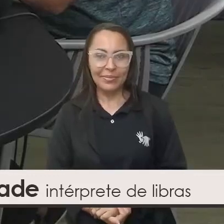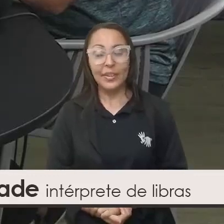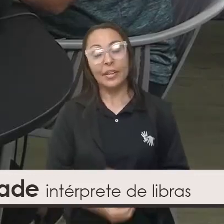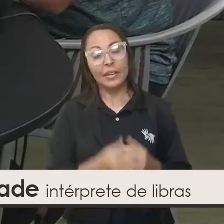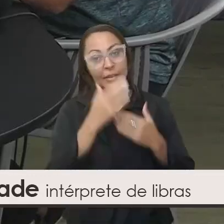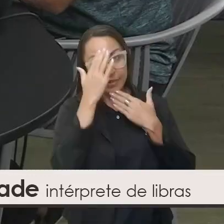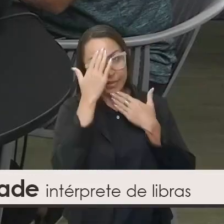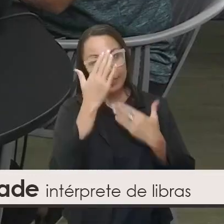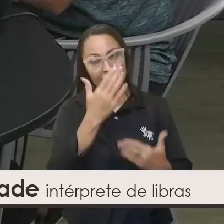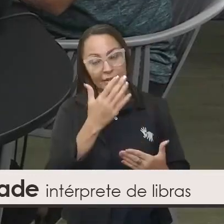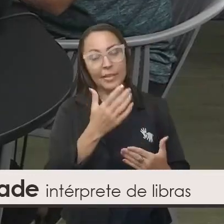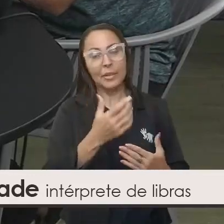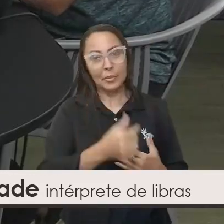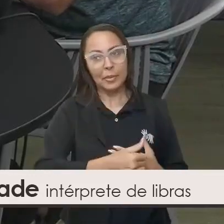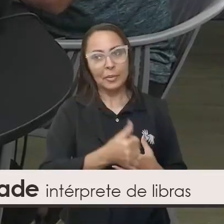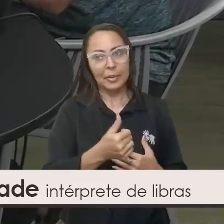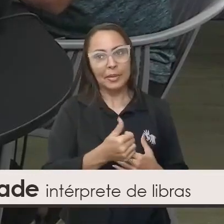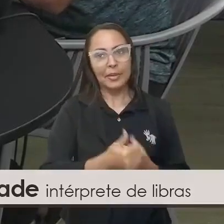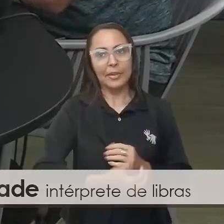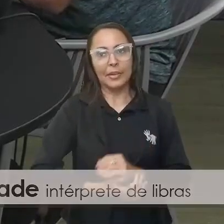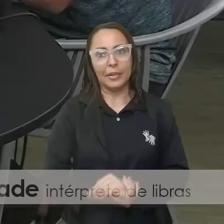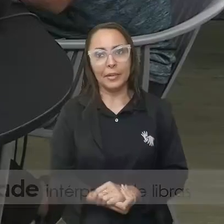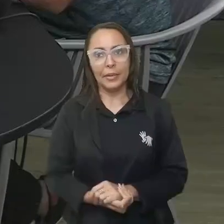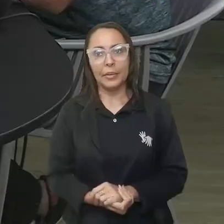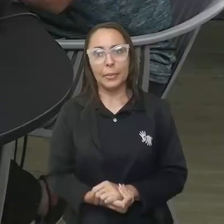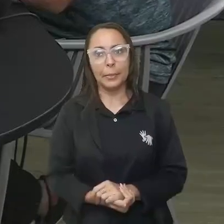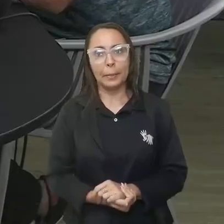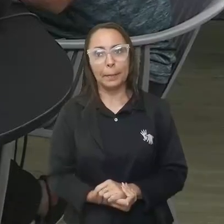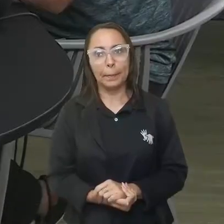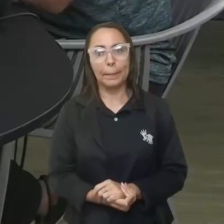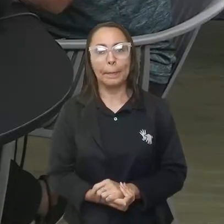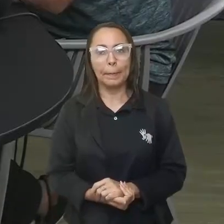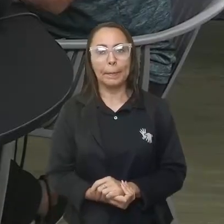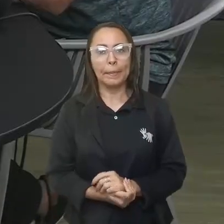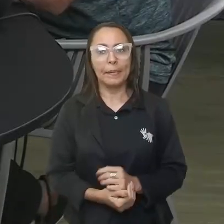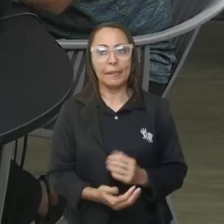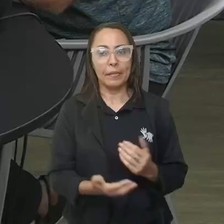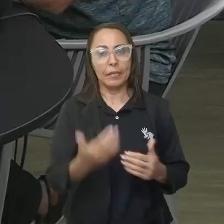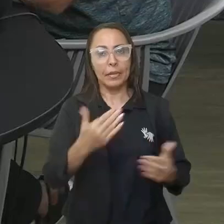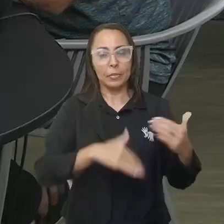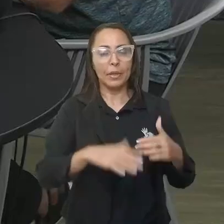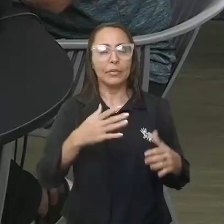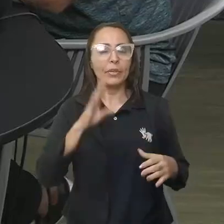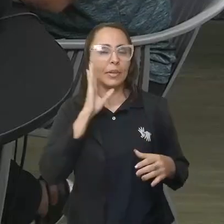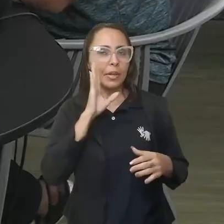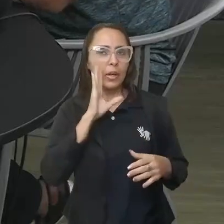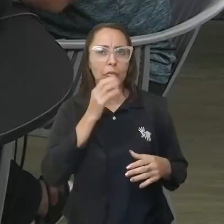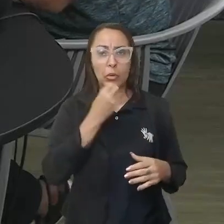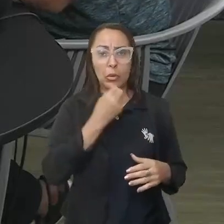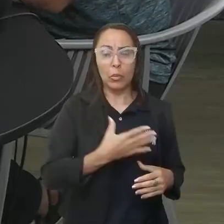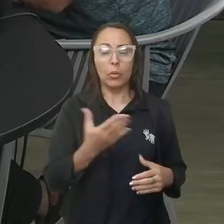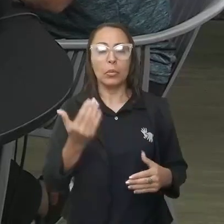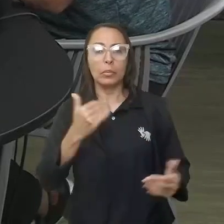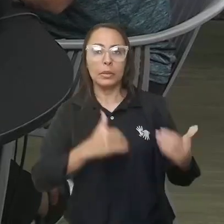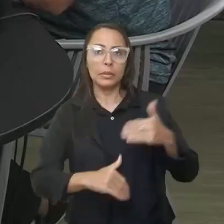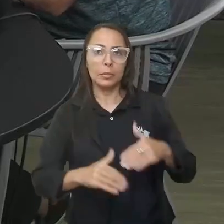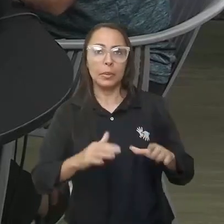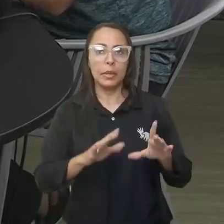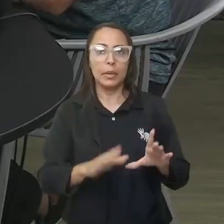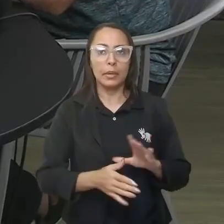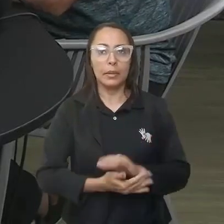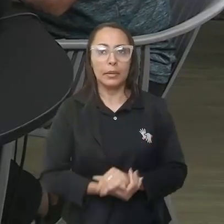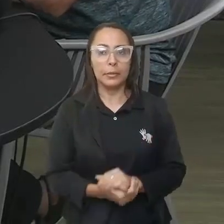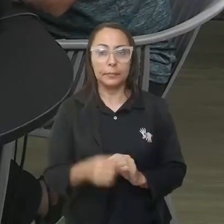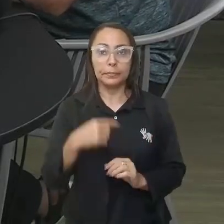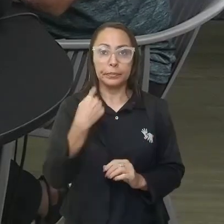Agradecer, primeiramente, né? Muitíssimo obrigada. Foi muito legal, foi muito bom participar.